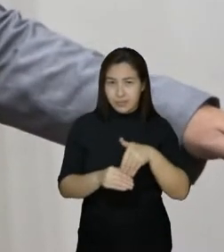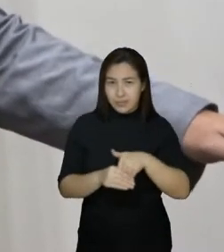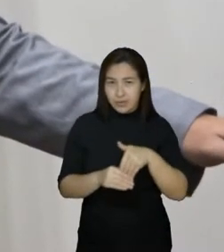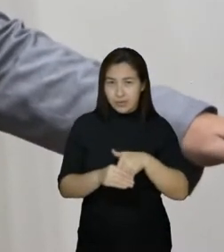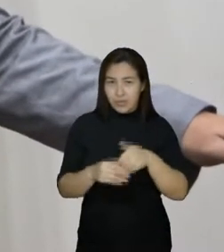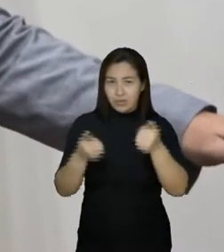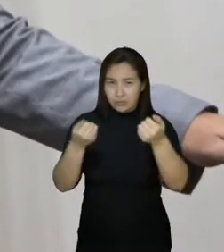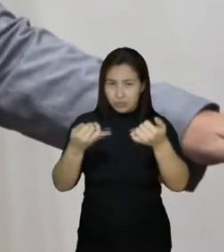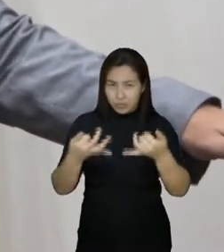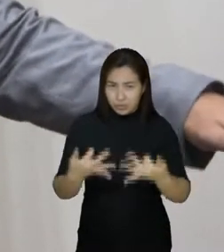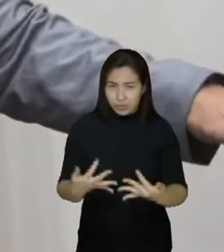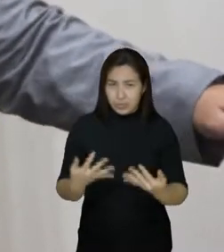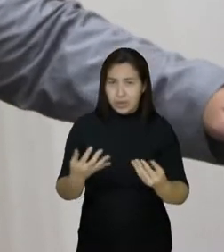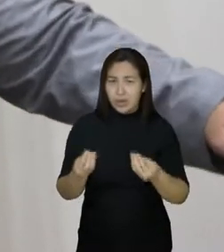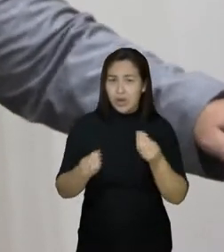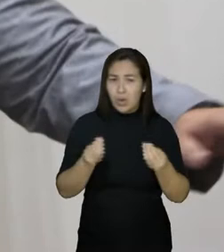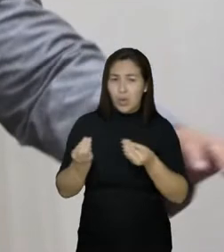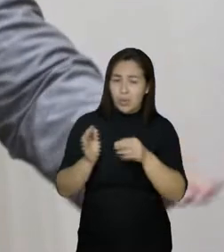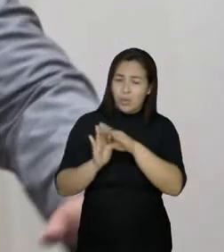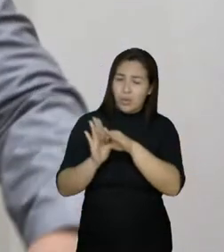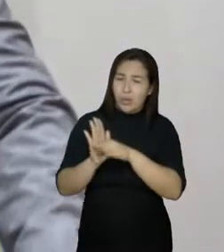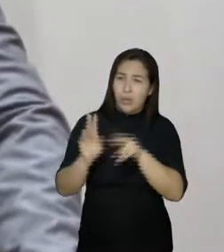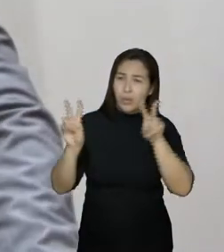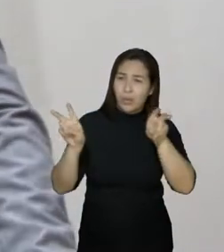Explica do que se trata a matéria, vai na sua rede social.